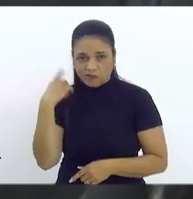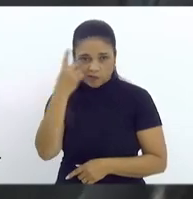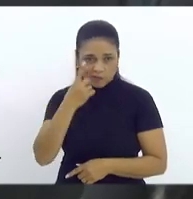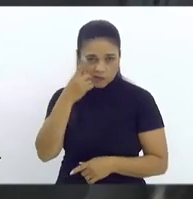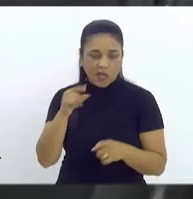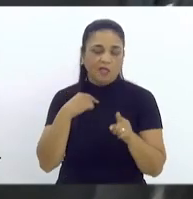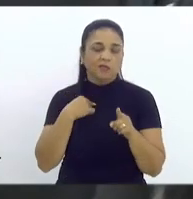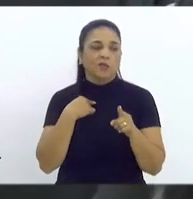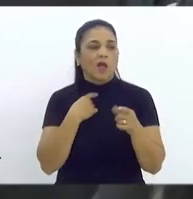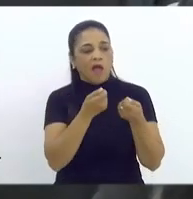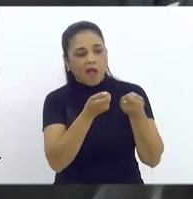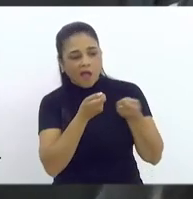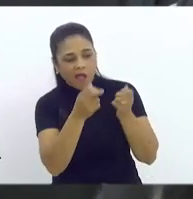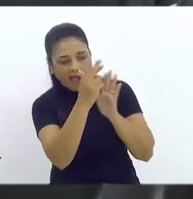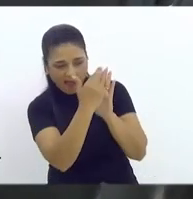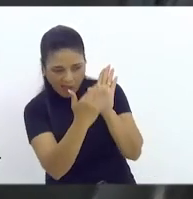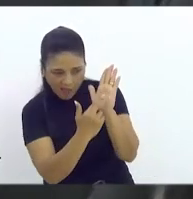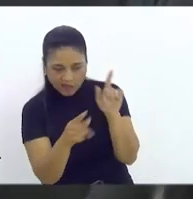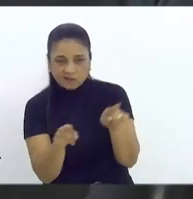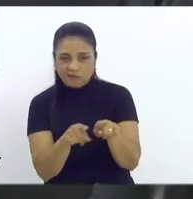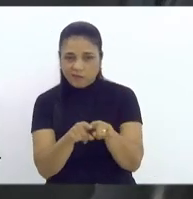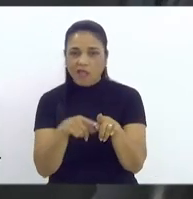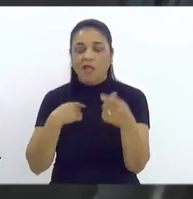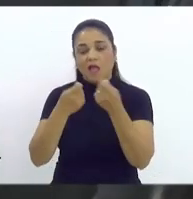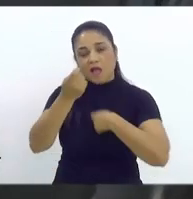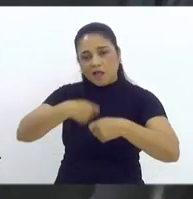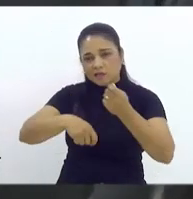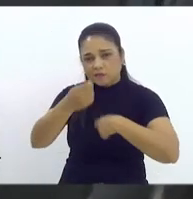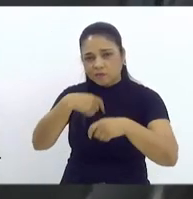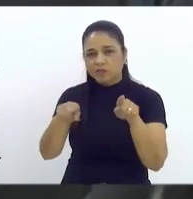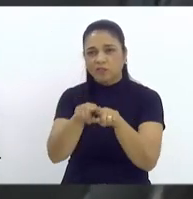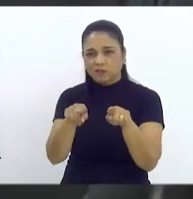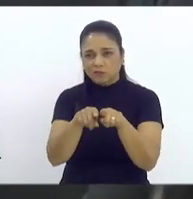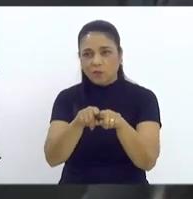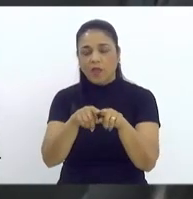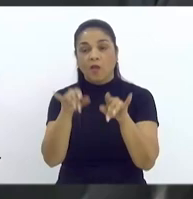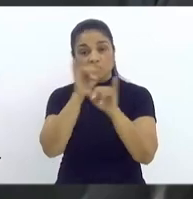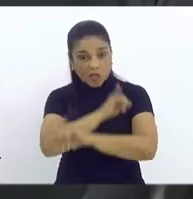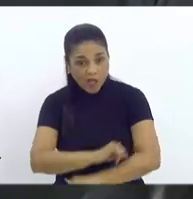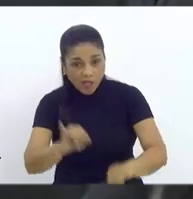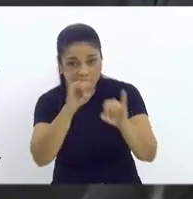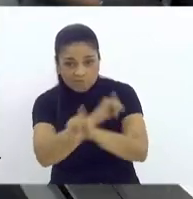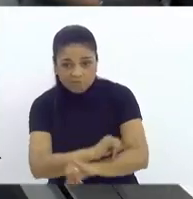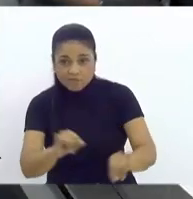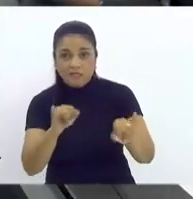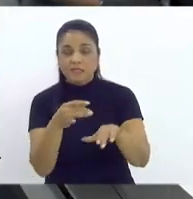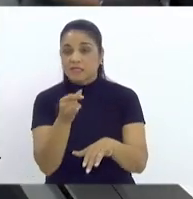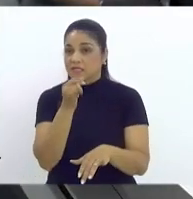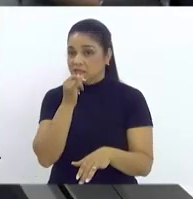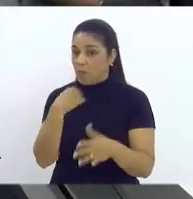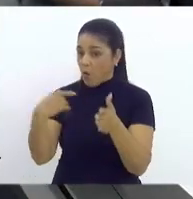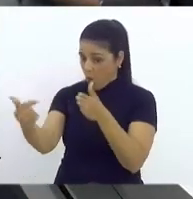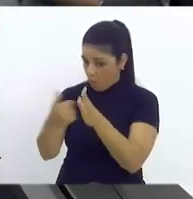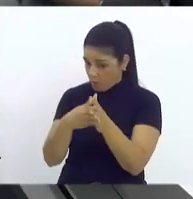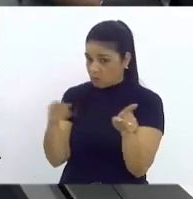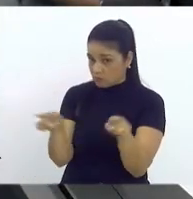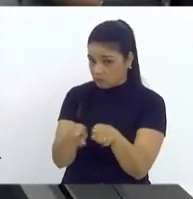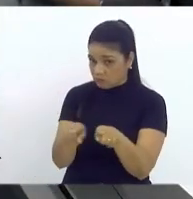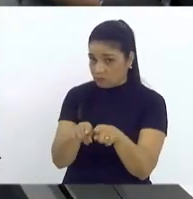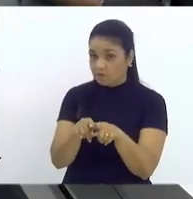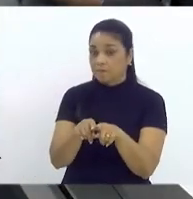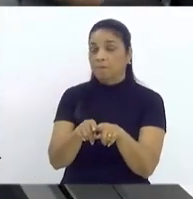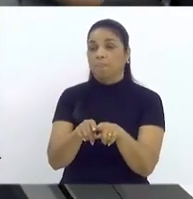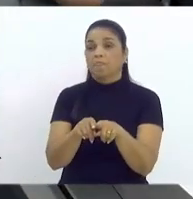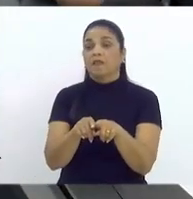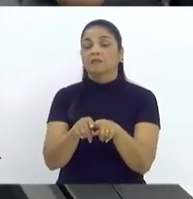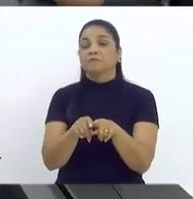questionário também e possa indicar aspectos da administração. Porque hoje a imprensa, por exemplo, e me permito isso, só fazendo um parênteses na